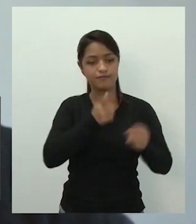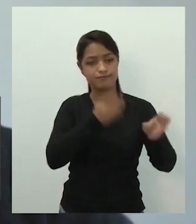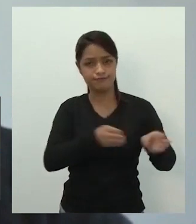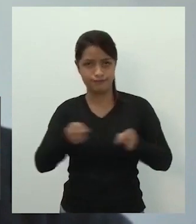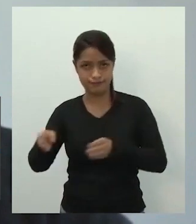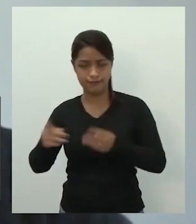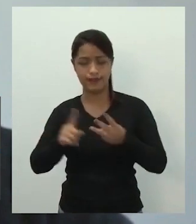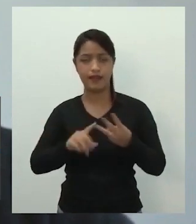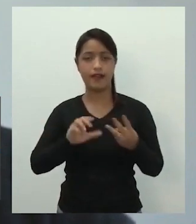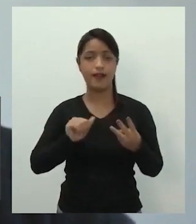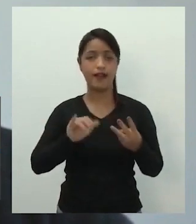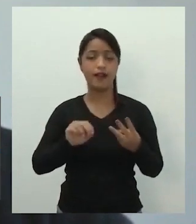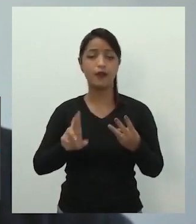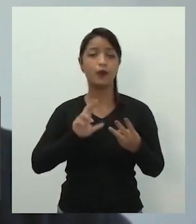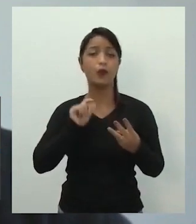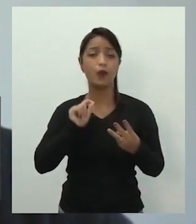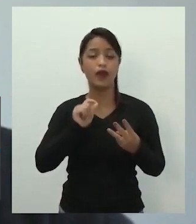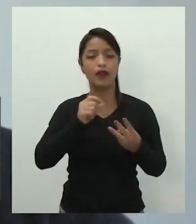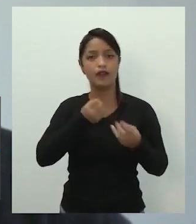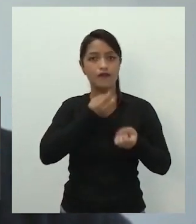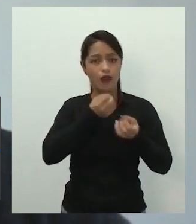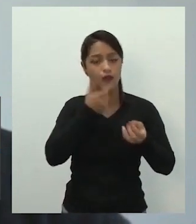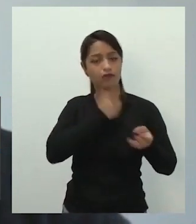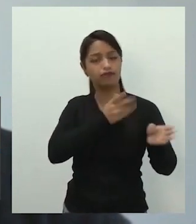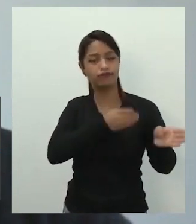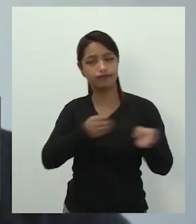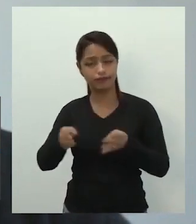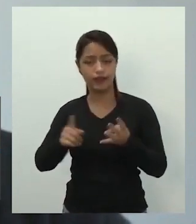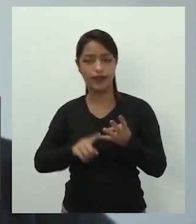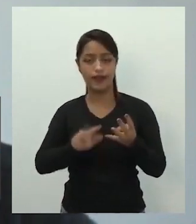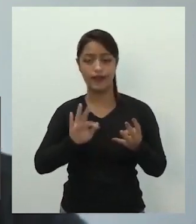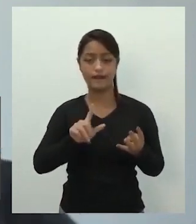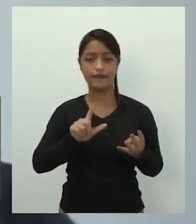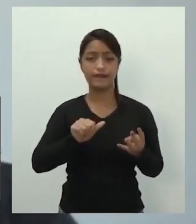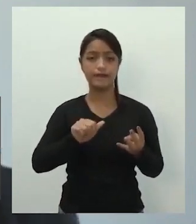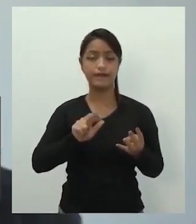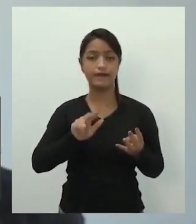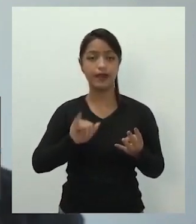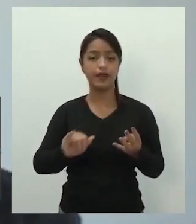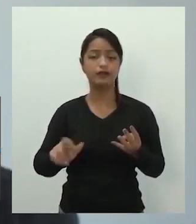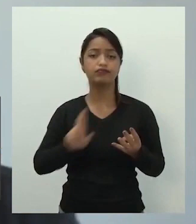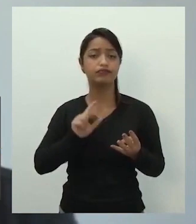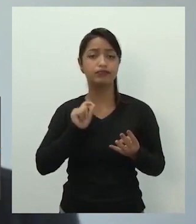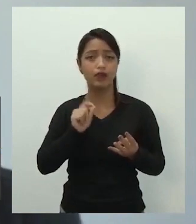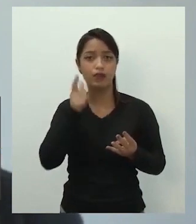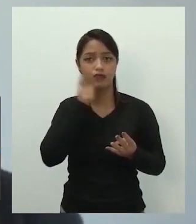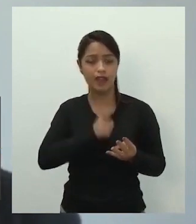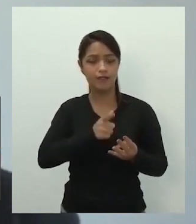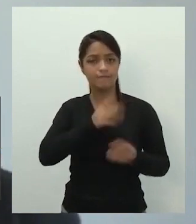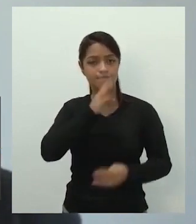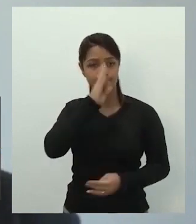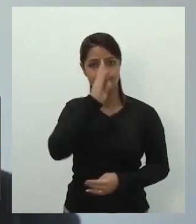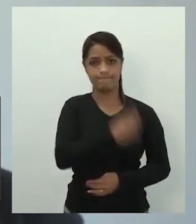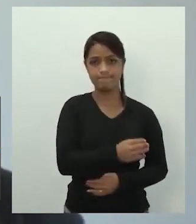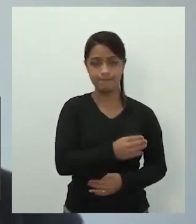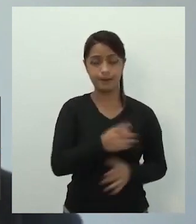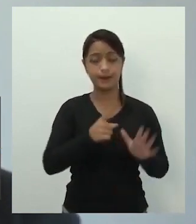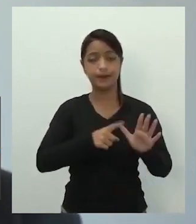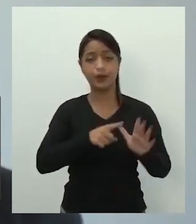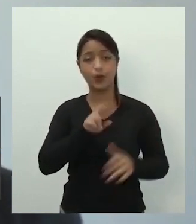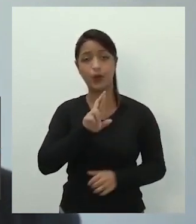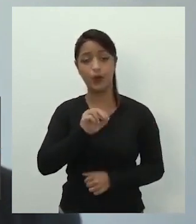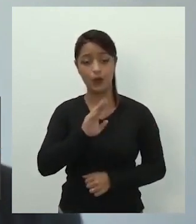organizar informações, professora Flávia para dar direcionamento, professor Roberto, chegar a um objetivo com